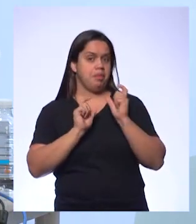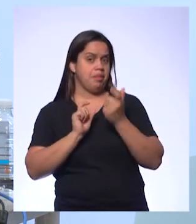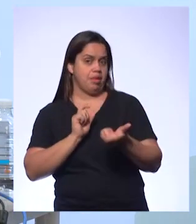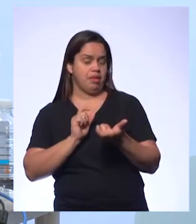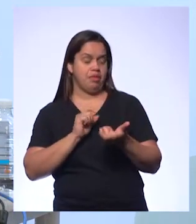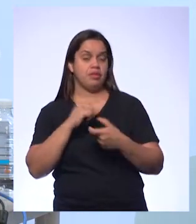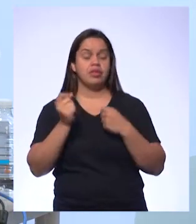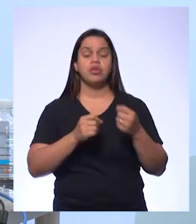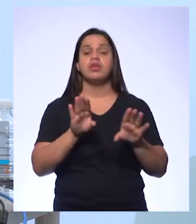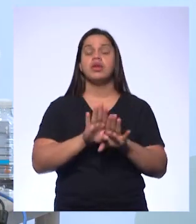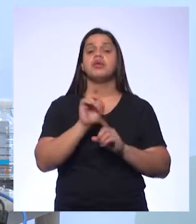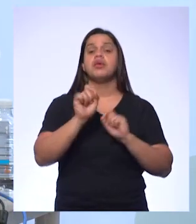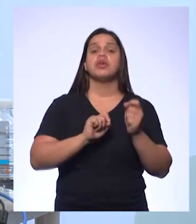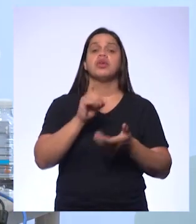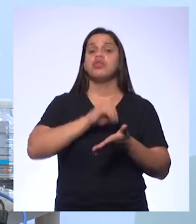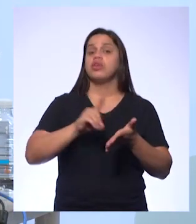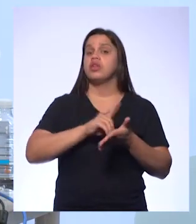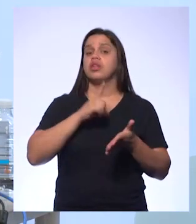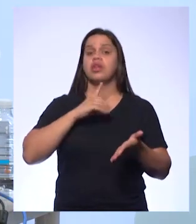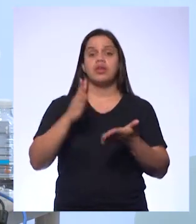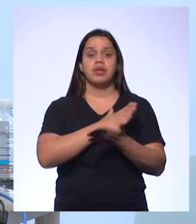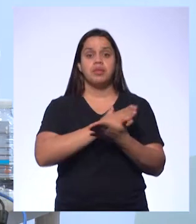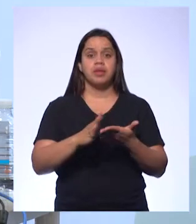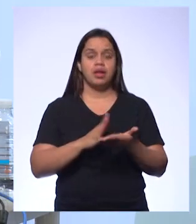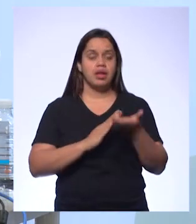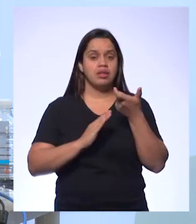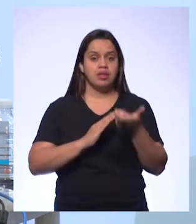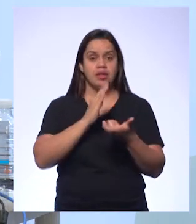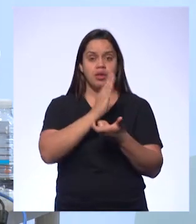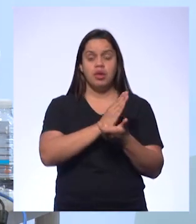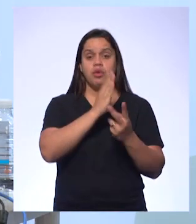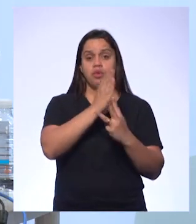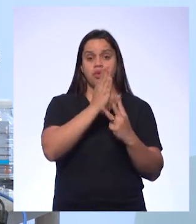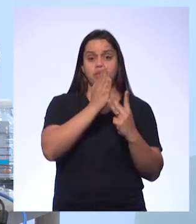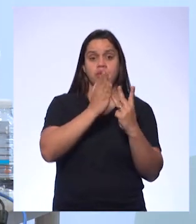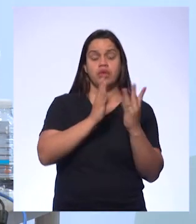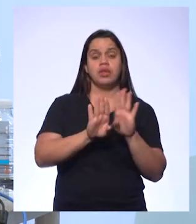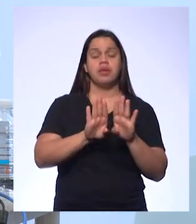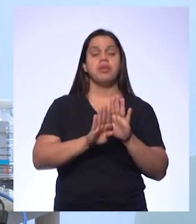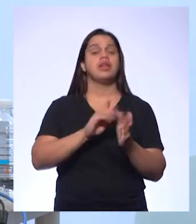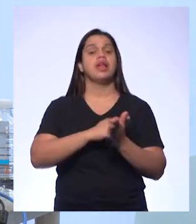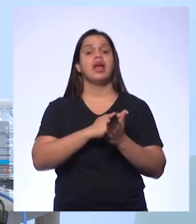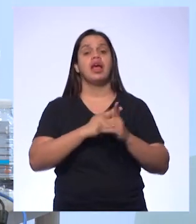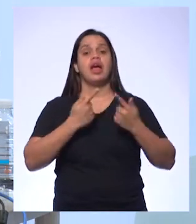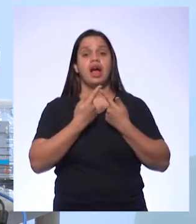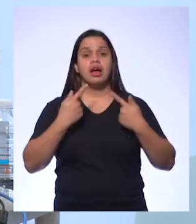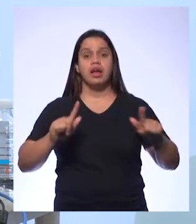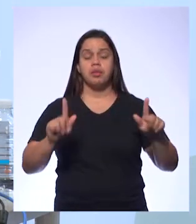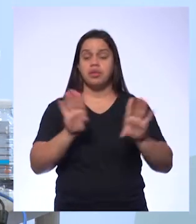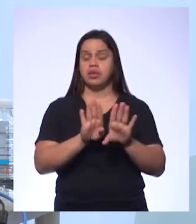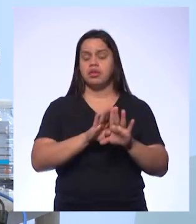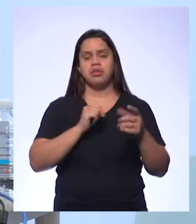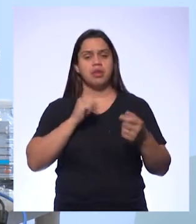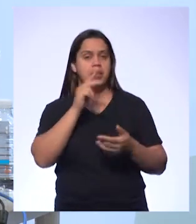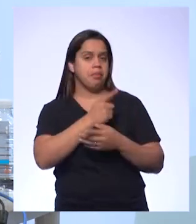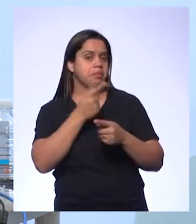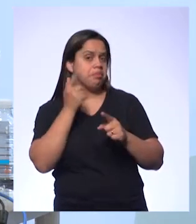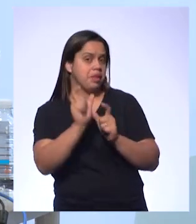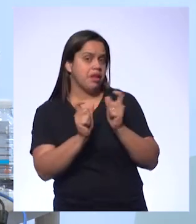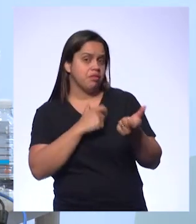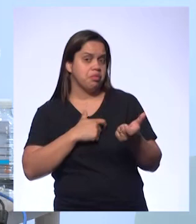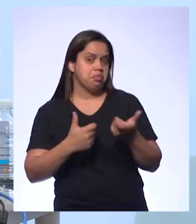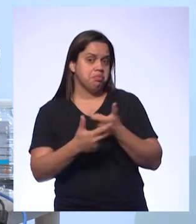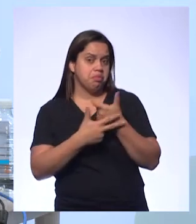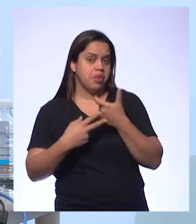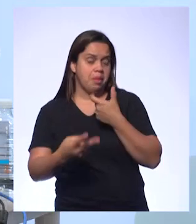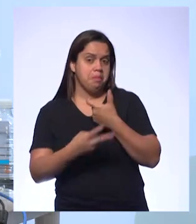palavra? Além do que o dicionário tem a separação de sílabas, tem a classe gramatical, então eu consigo saber se essa palavra que eu estou procurando é um verbo,